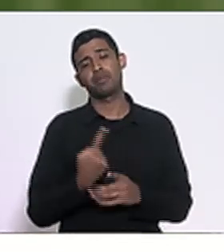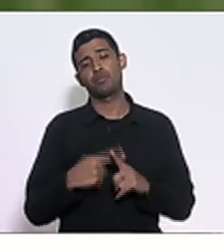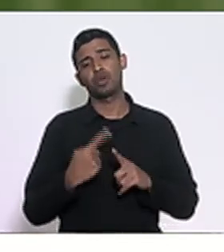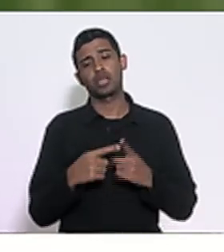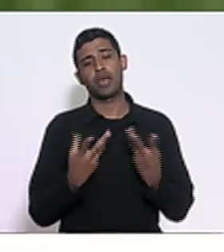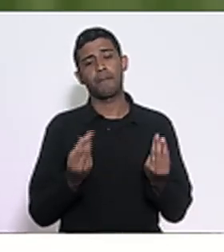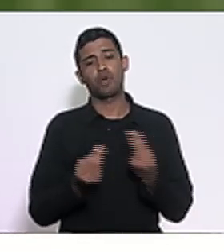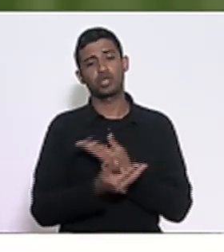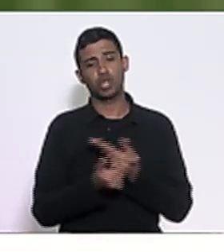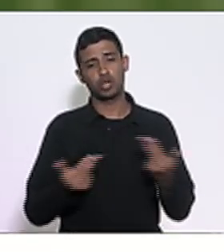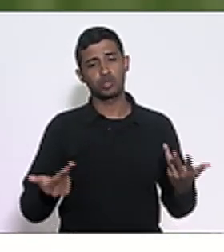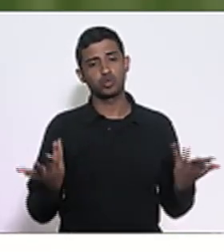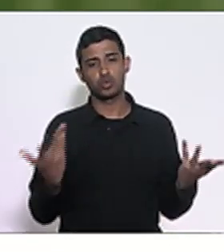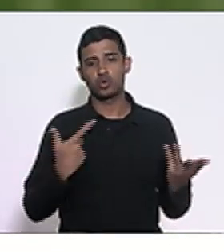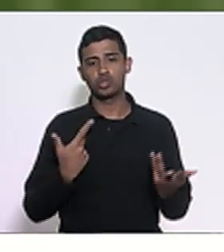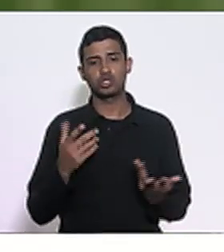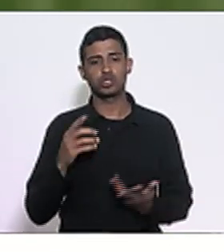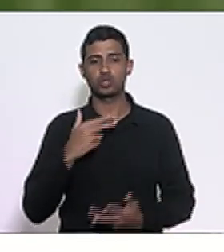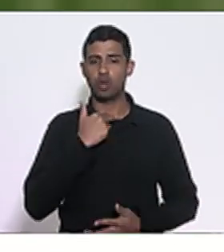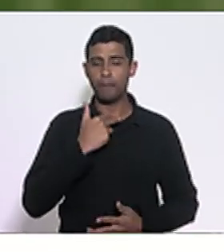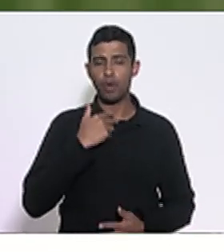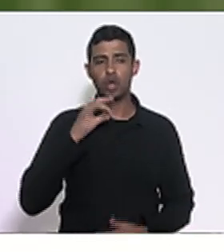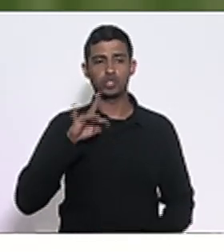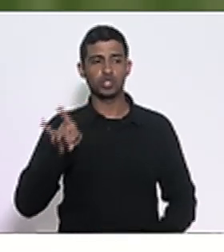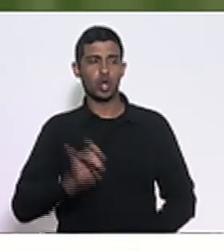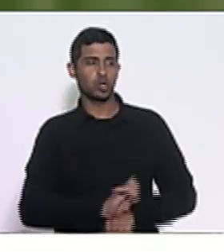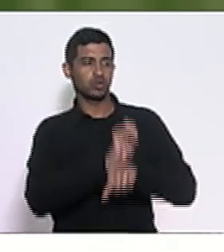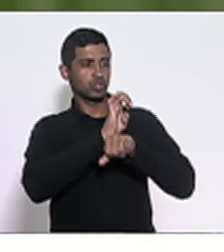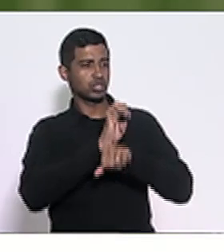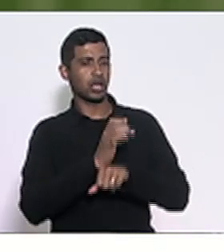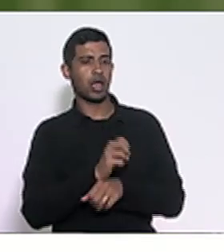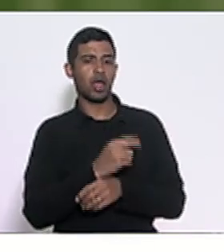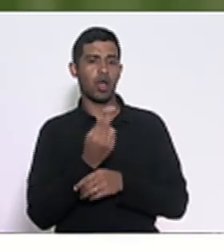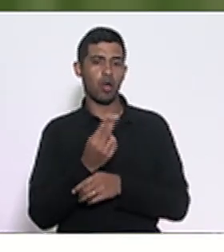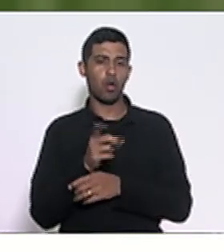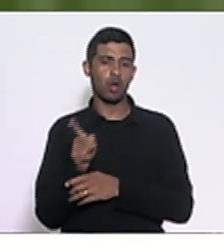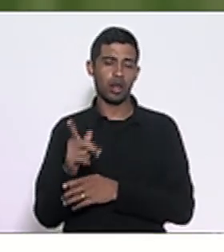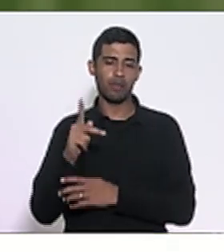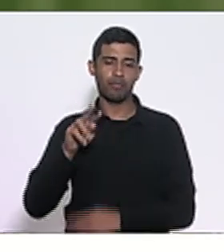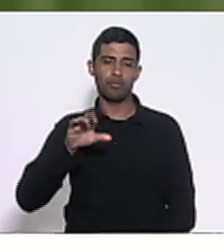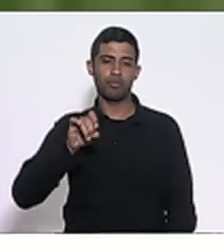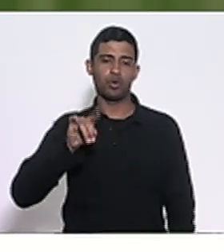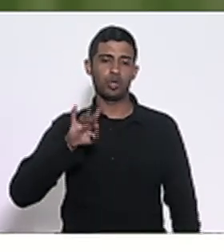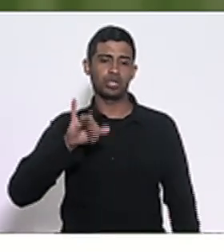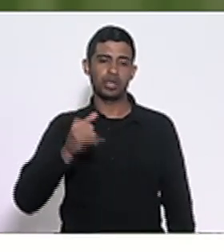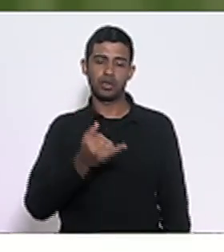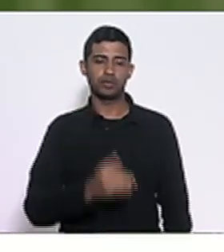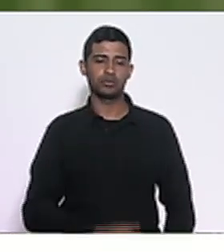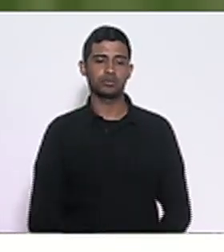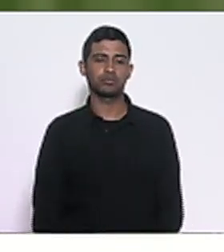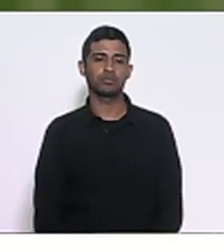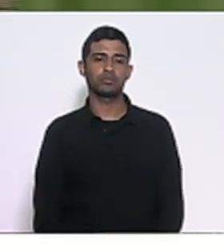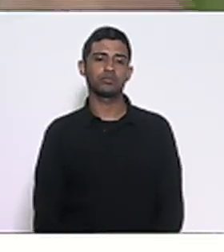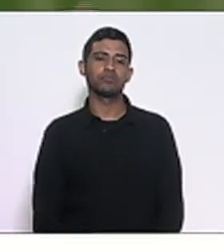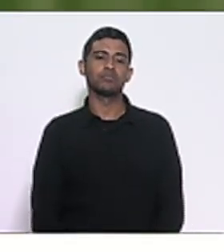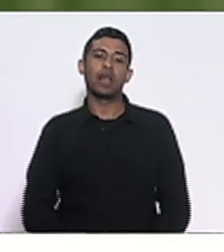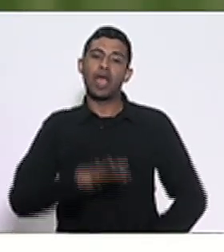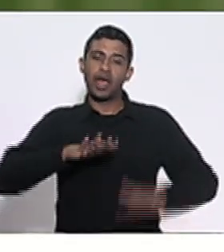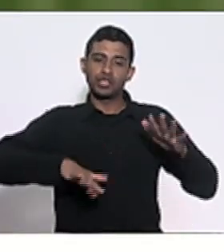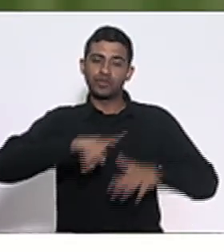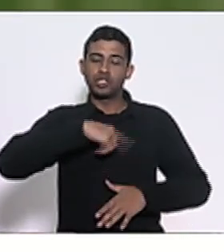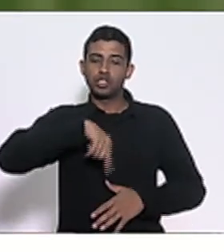não vão poder ser feitas só pelo Estado, ou só pelo corpo funcional do Proderj, enfim. A gente, muitas vezes, vai ter que contratar